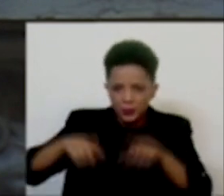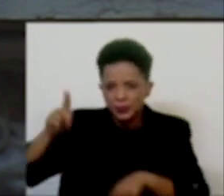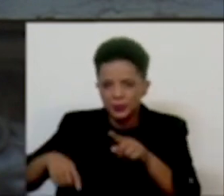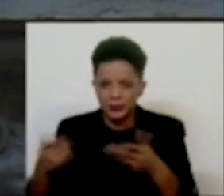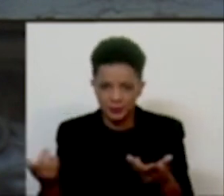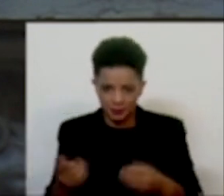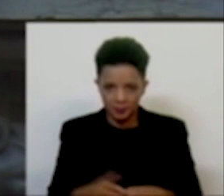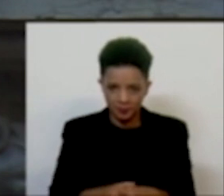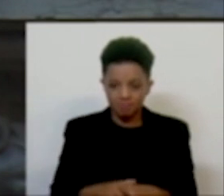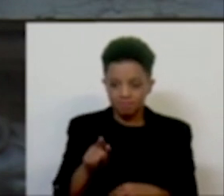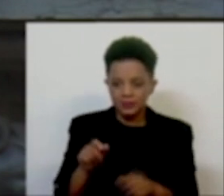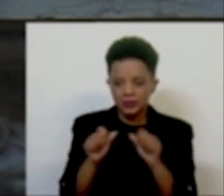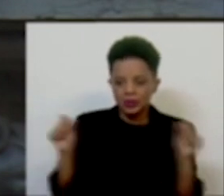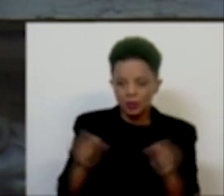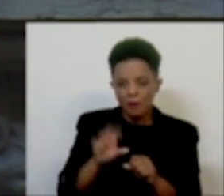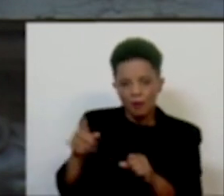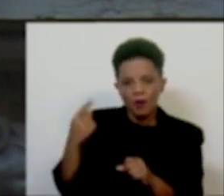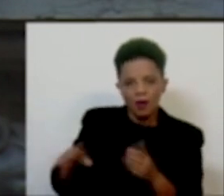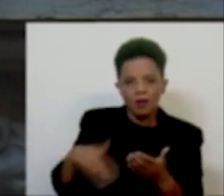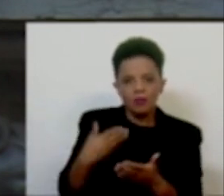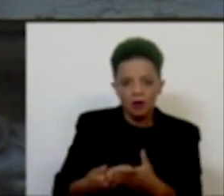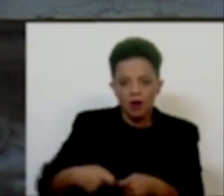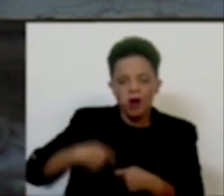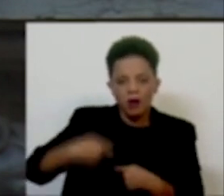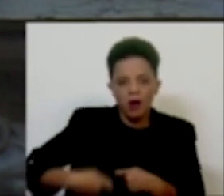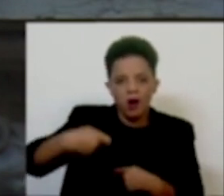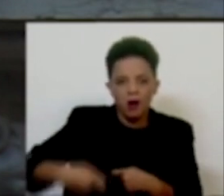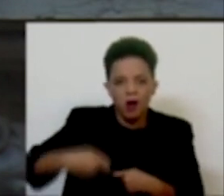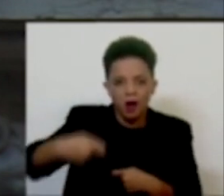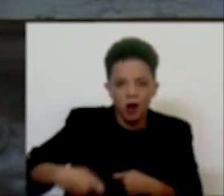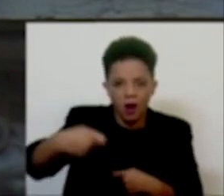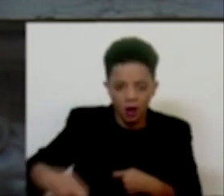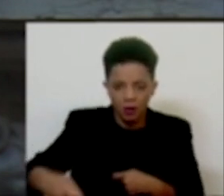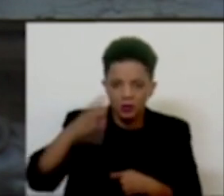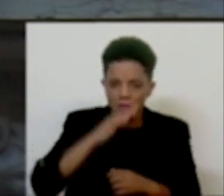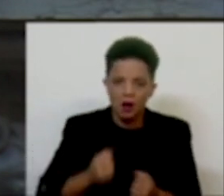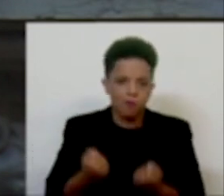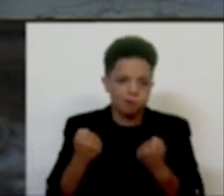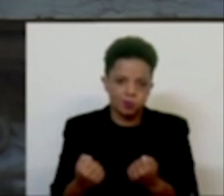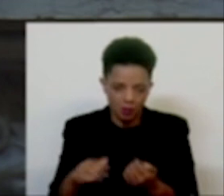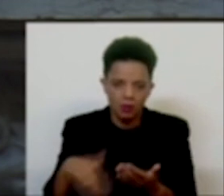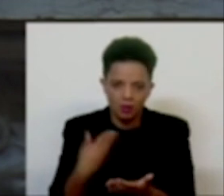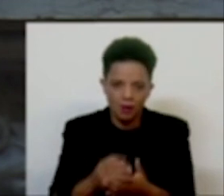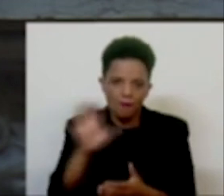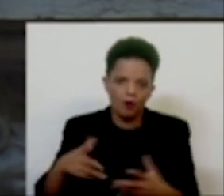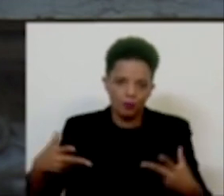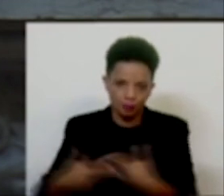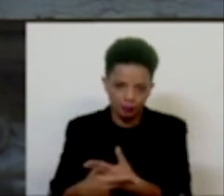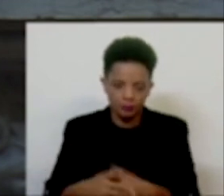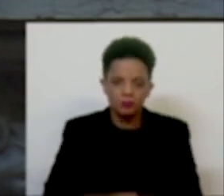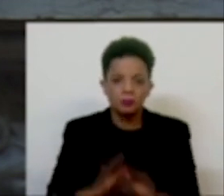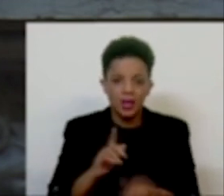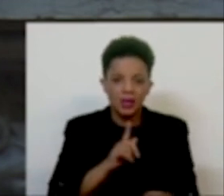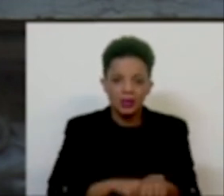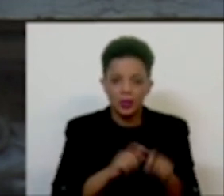E o regime tem mecanismos para evitar a perpetuação de situações que se tornem insustentáveis. Mas o tempo